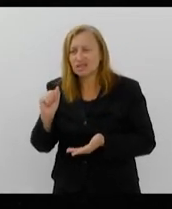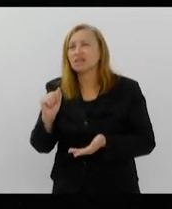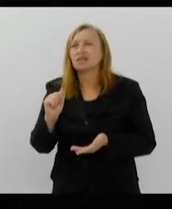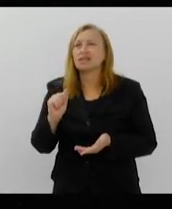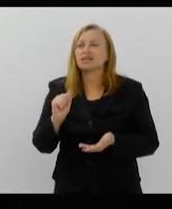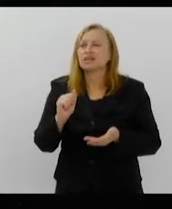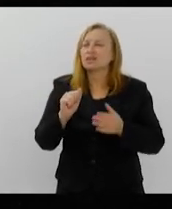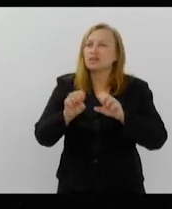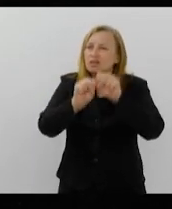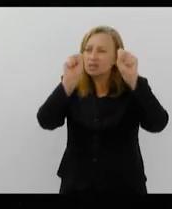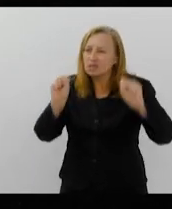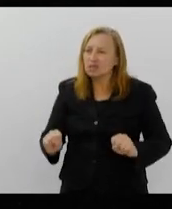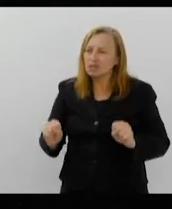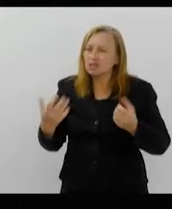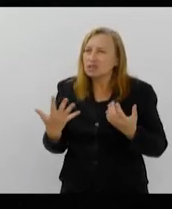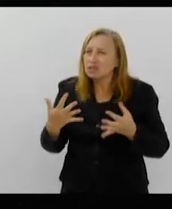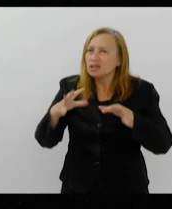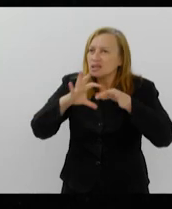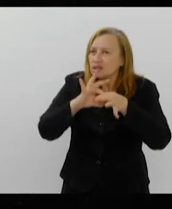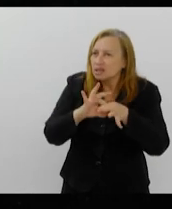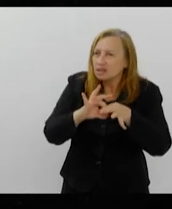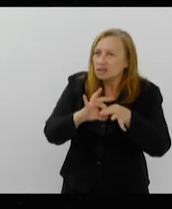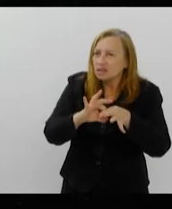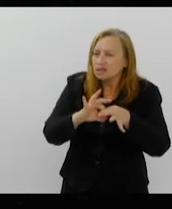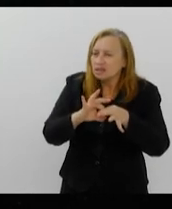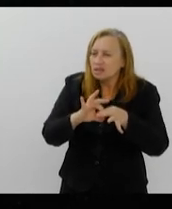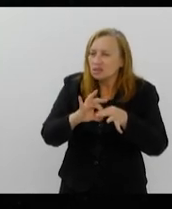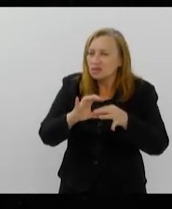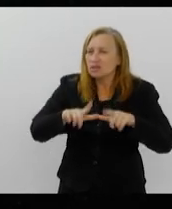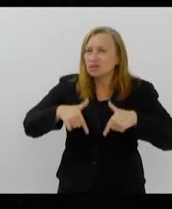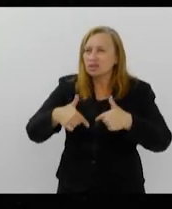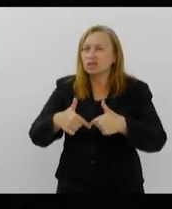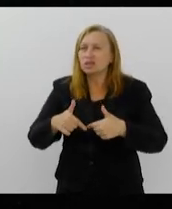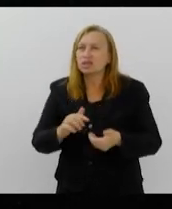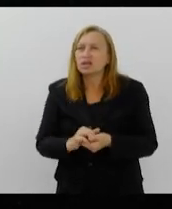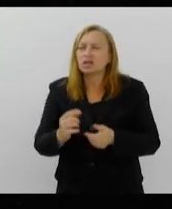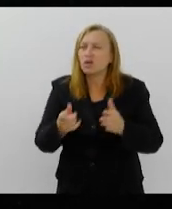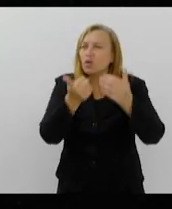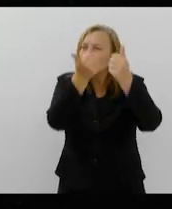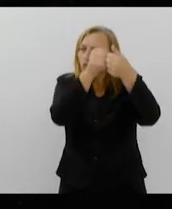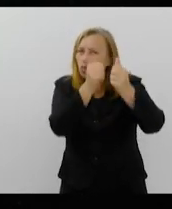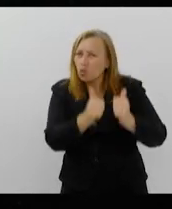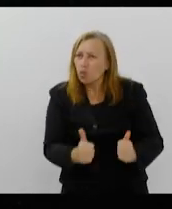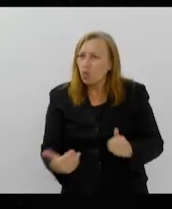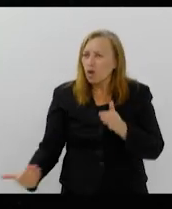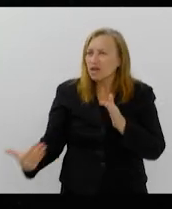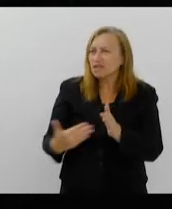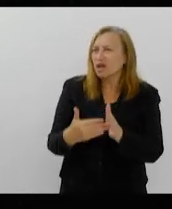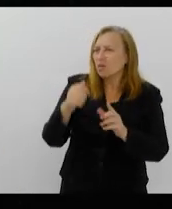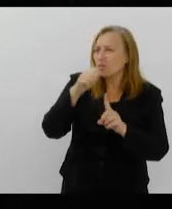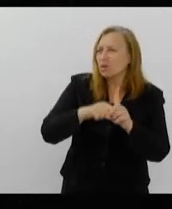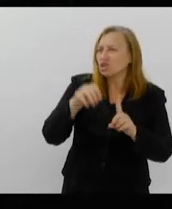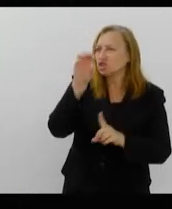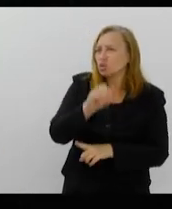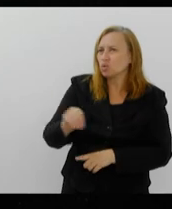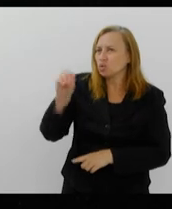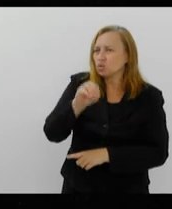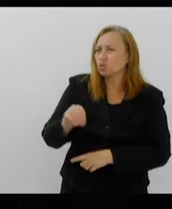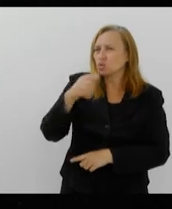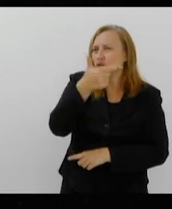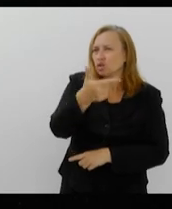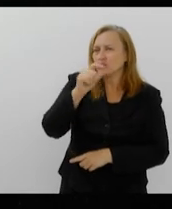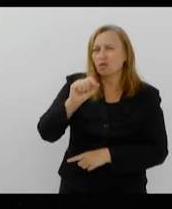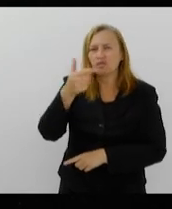Gestão de Aquisições, a gente vai verificar que, examinando até o mês de outubro de